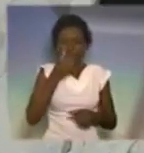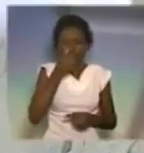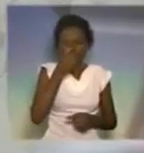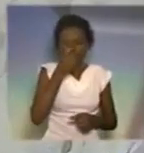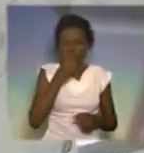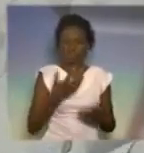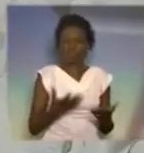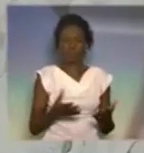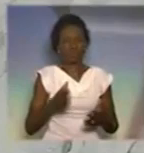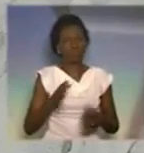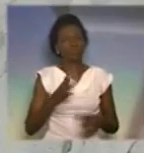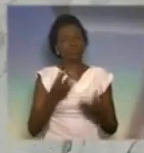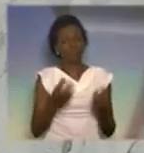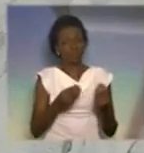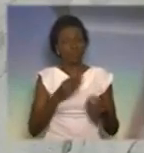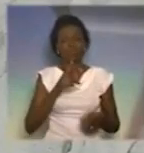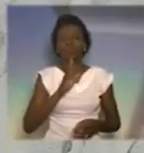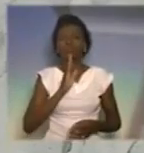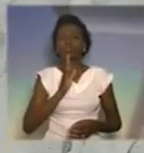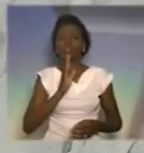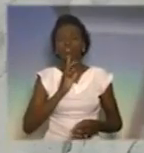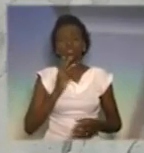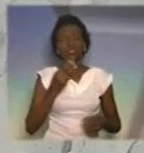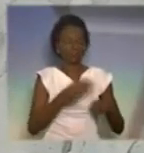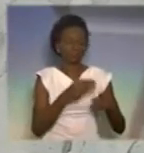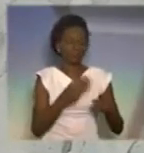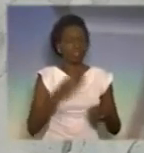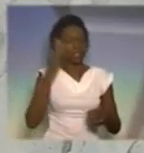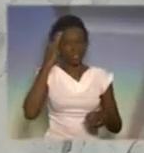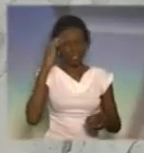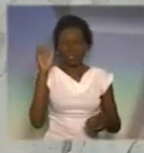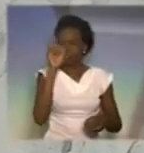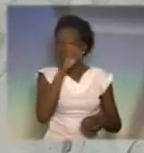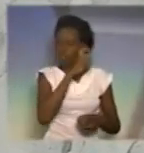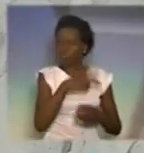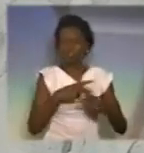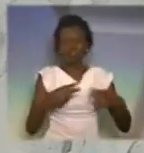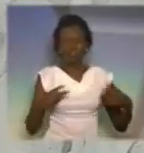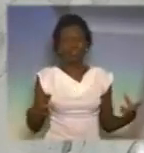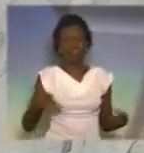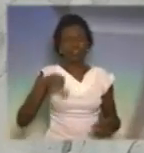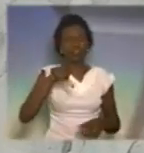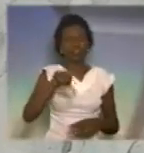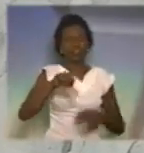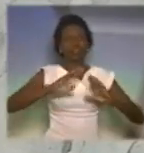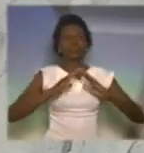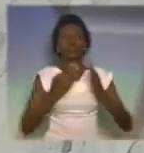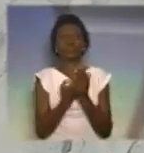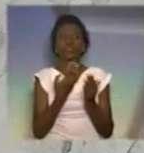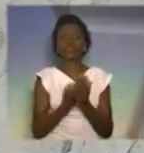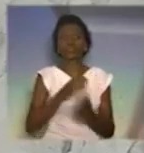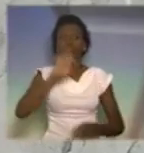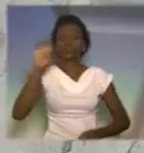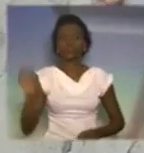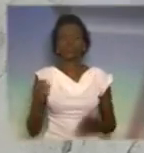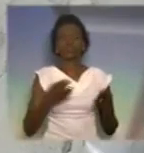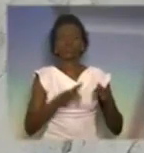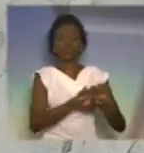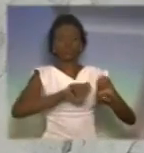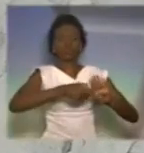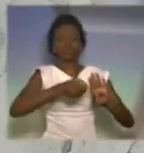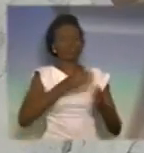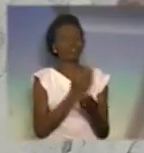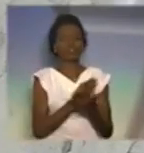mundo conhece Barueri sabe a dificuldade desse município nove cidad nove escolas estaduais estão sendo